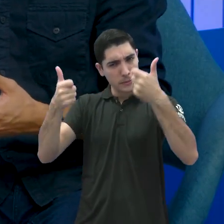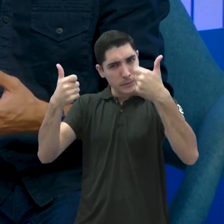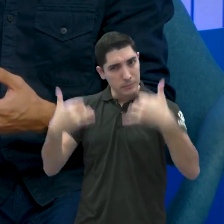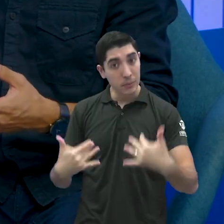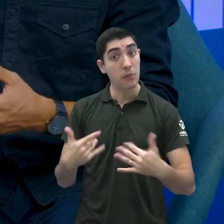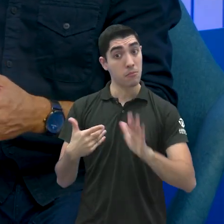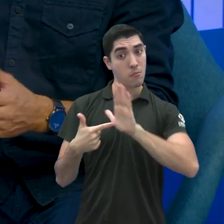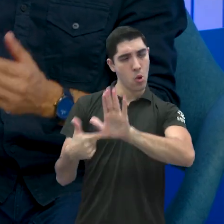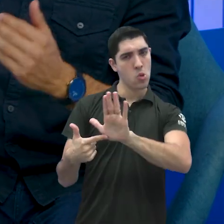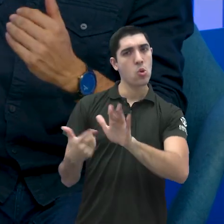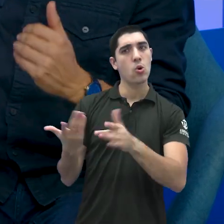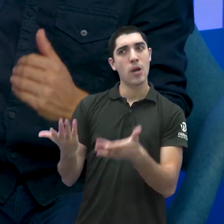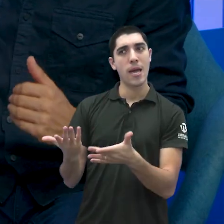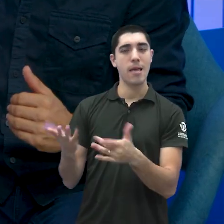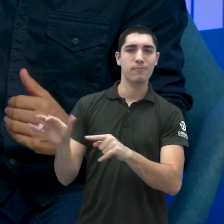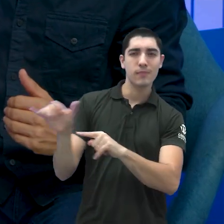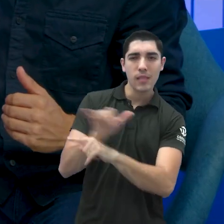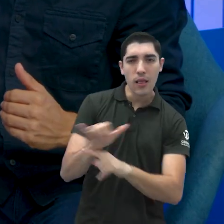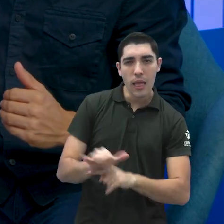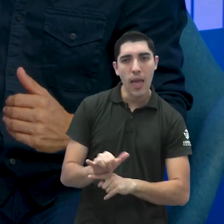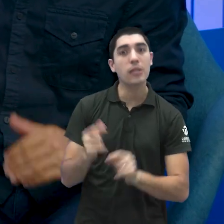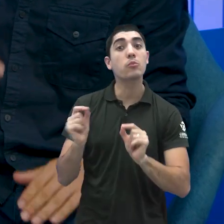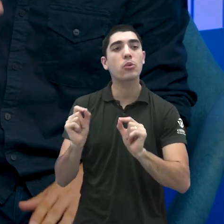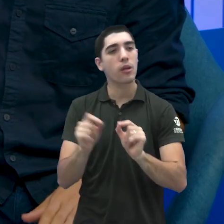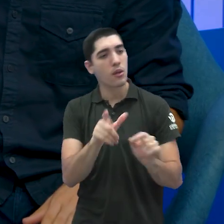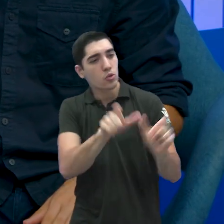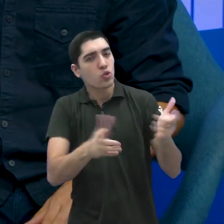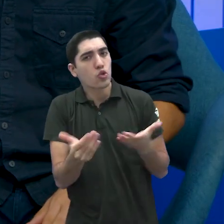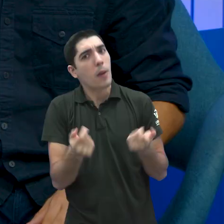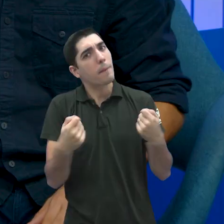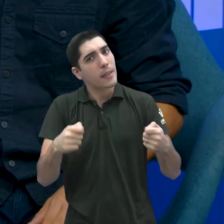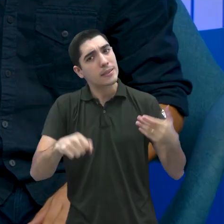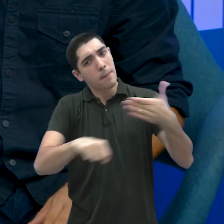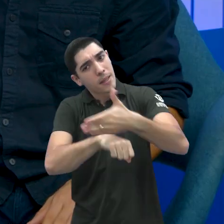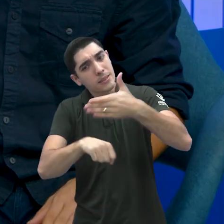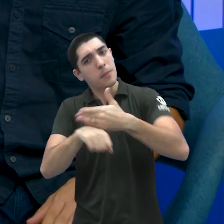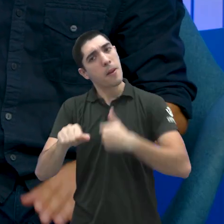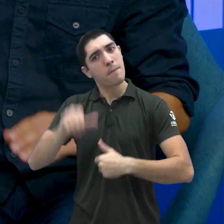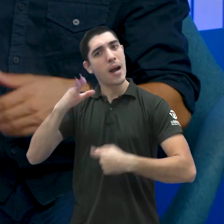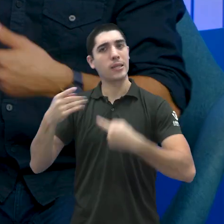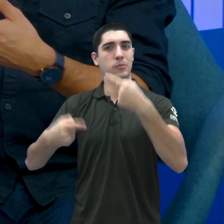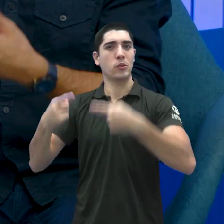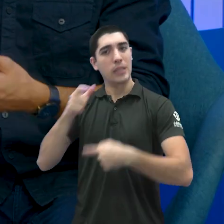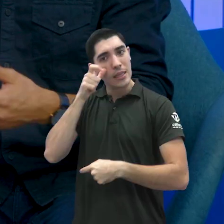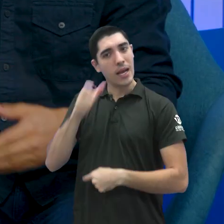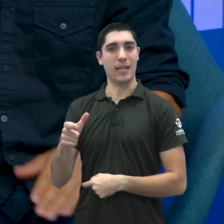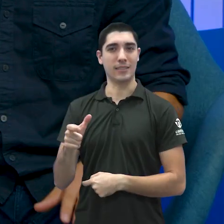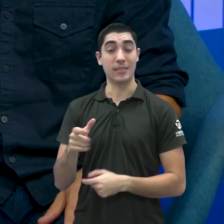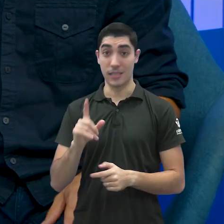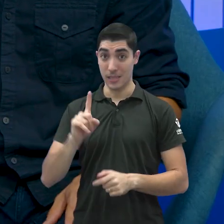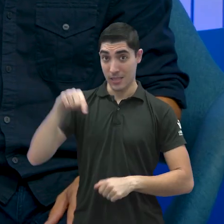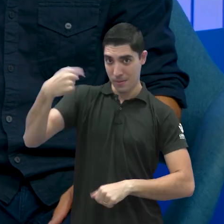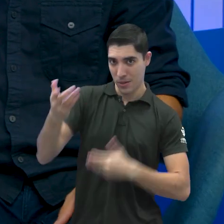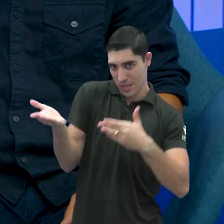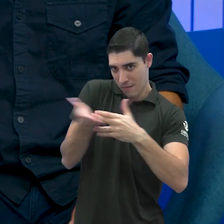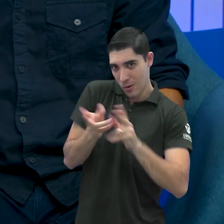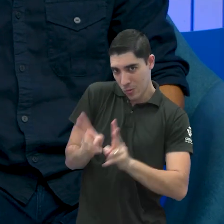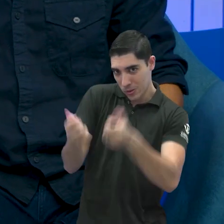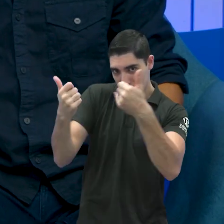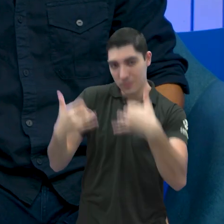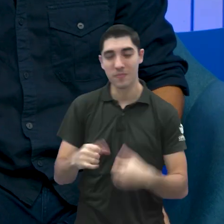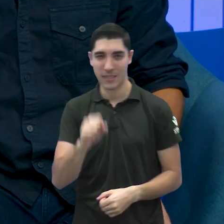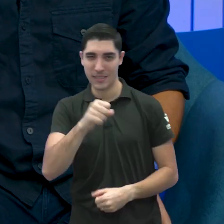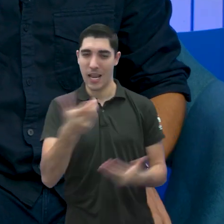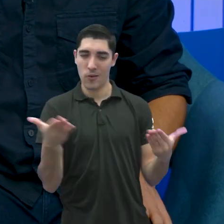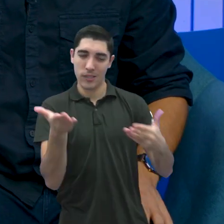gente trouxe aqui alguns caminhos para estimular esse interesse dos jovens na política, e os caminhos continuam. A gente continua falando disso daqui a